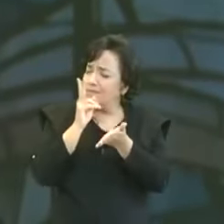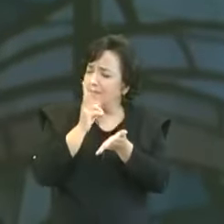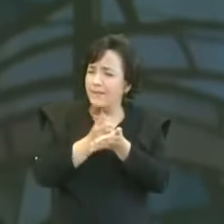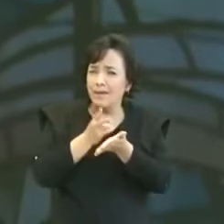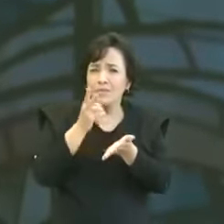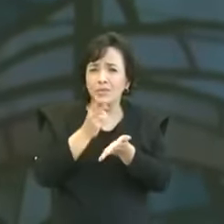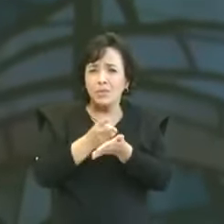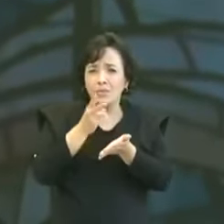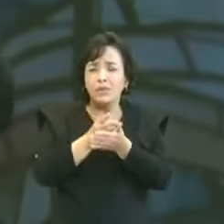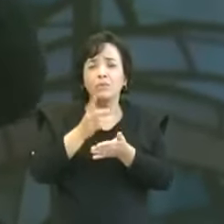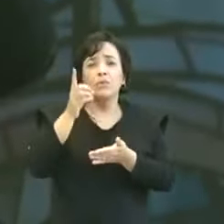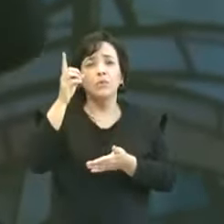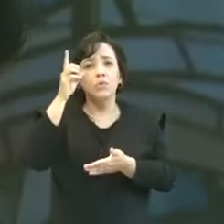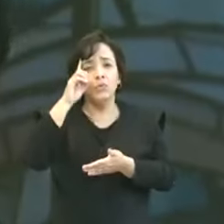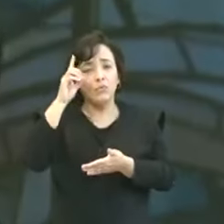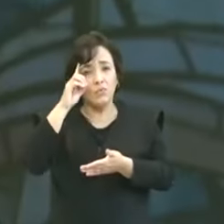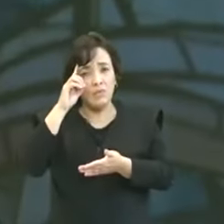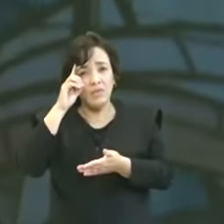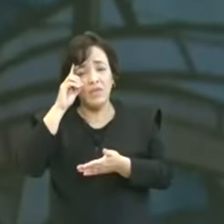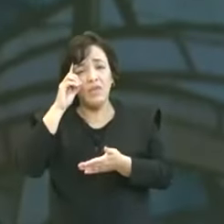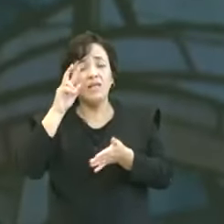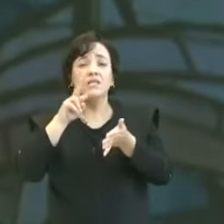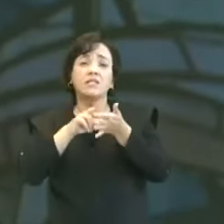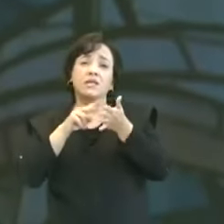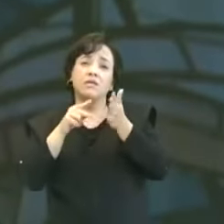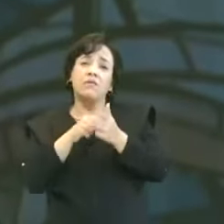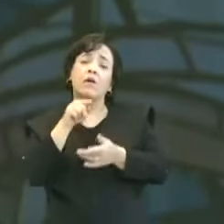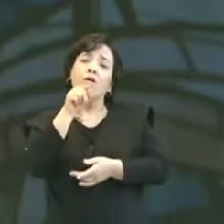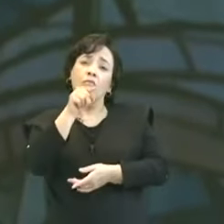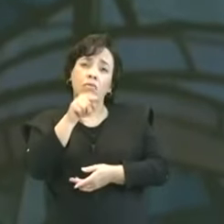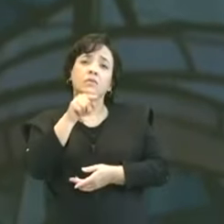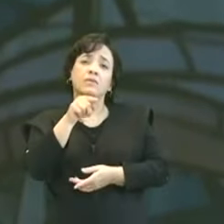um entendimento de fé.